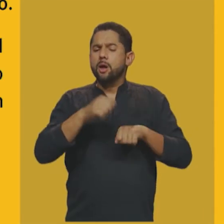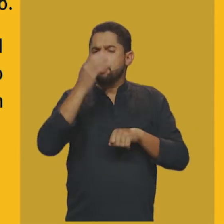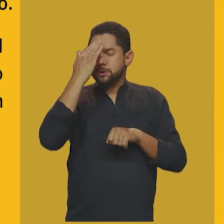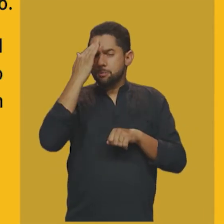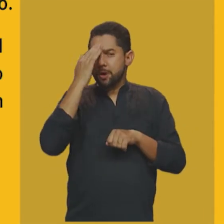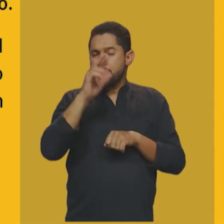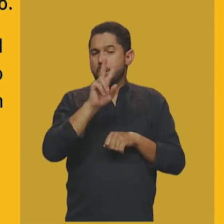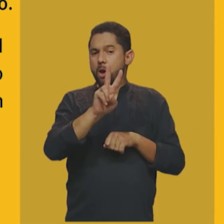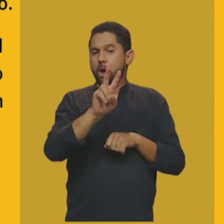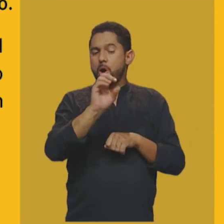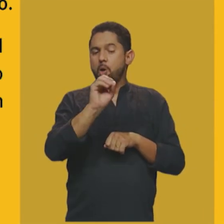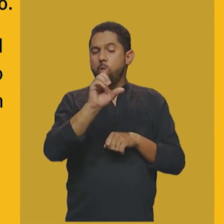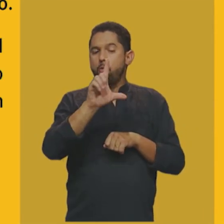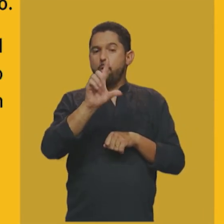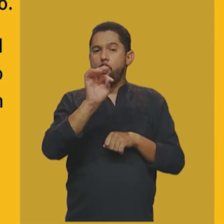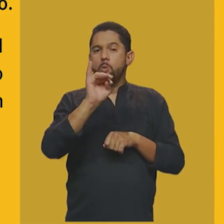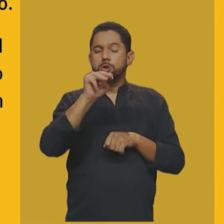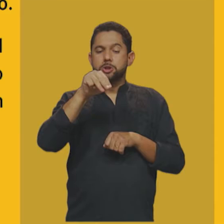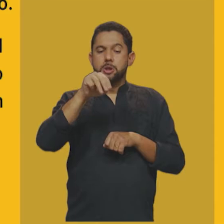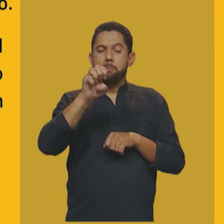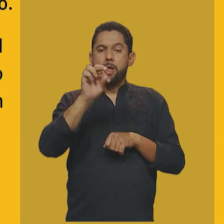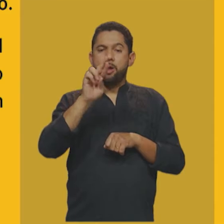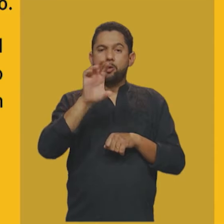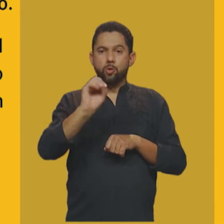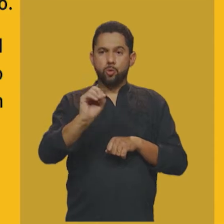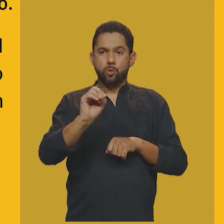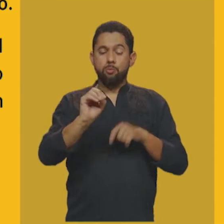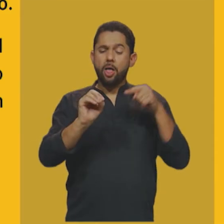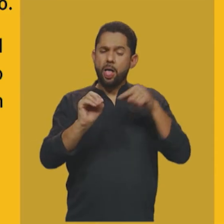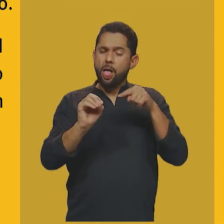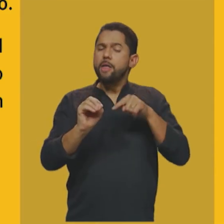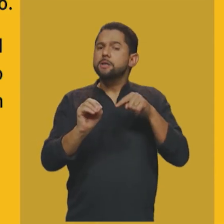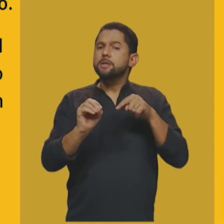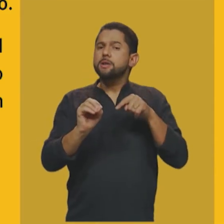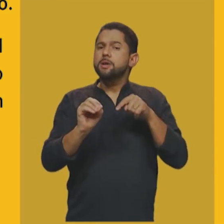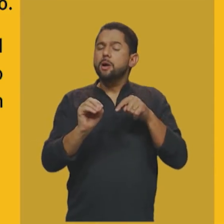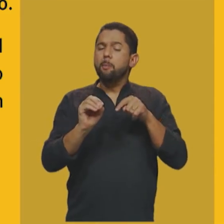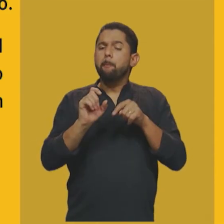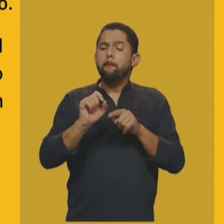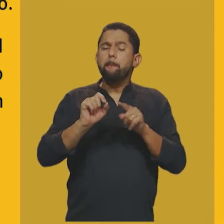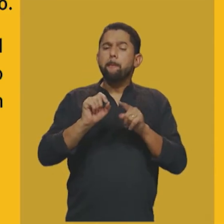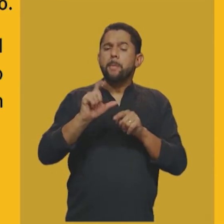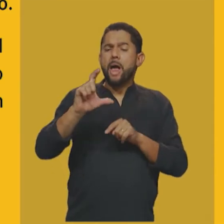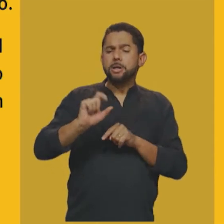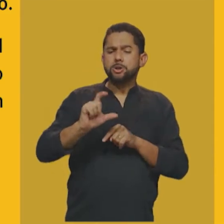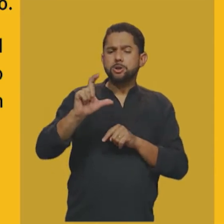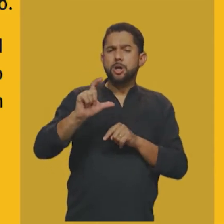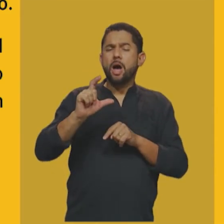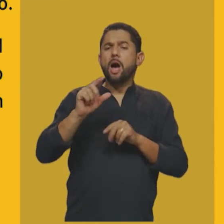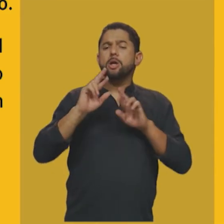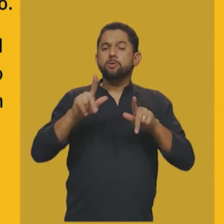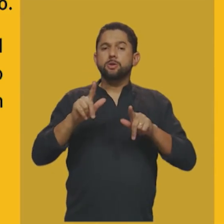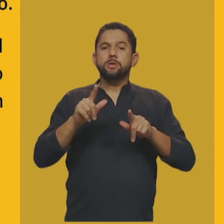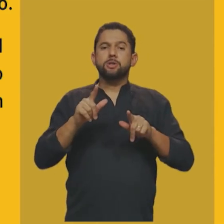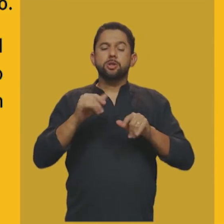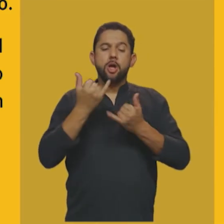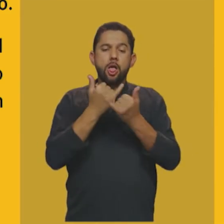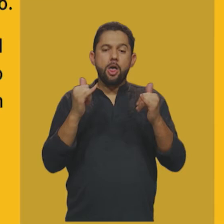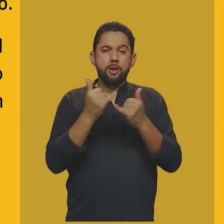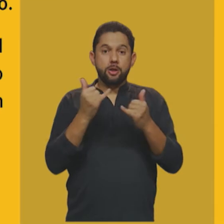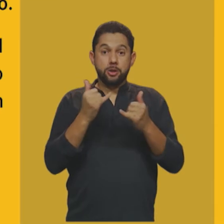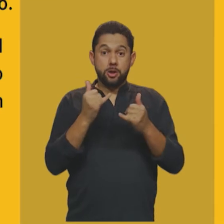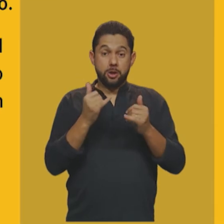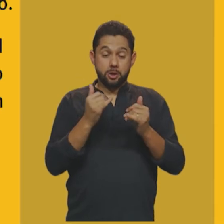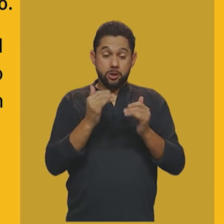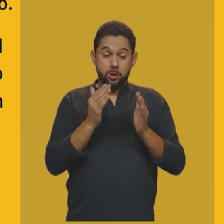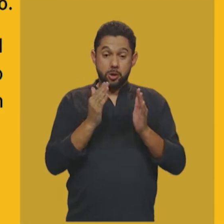a gente usa também o voltímetro. Então, o voltímetro é o aparelho que mede a diferença de potencial entre 2 pontos ou um